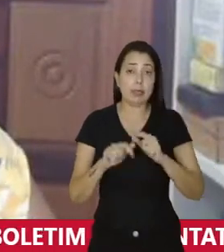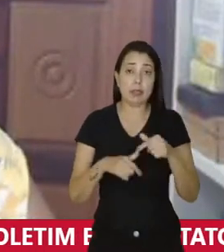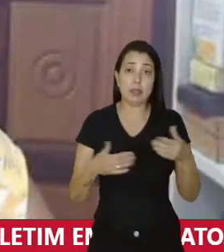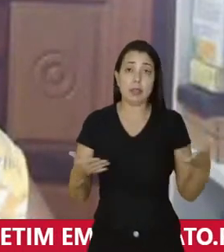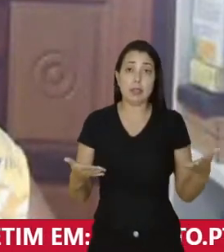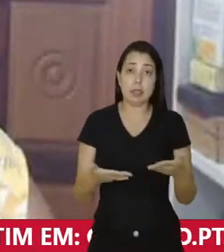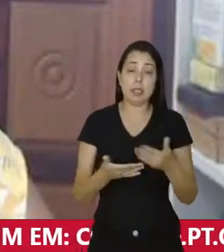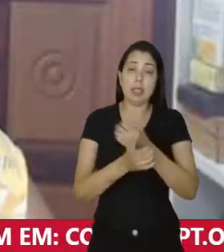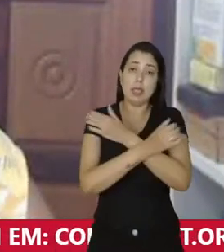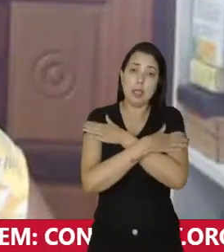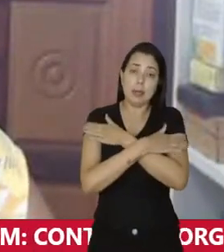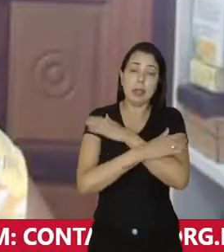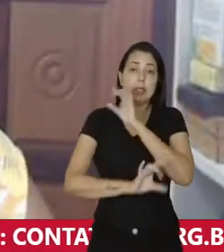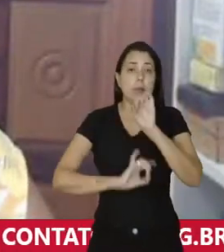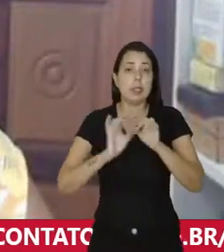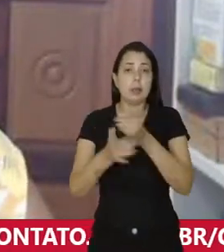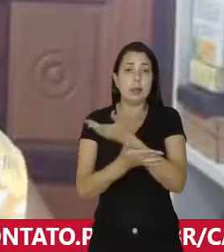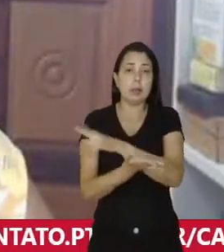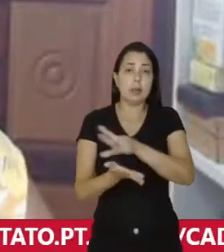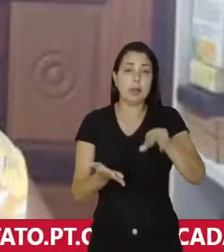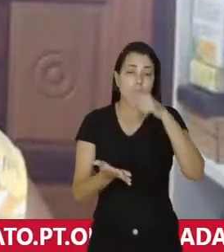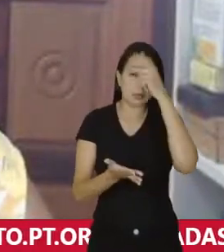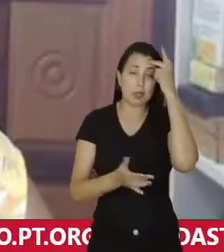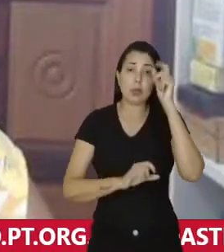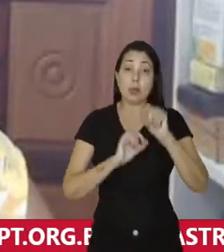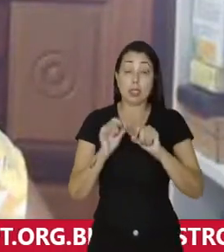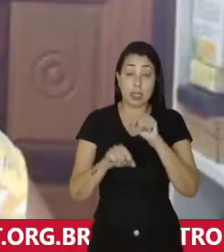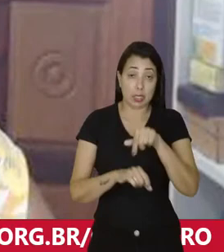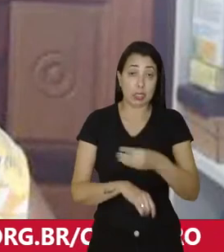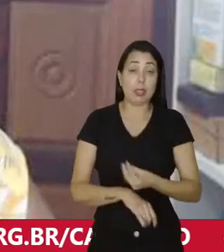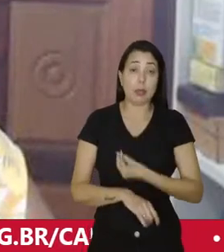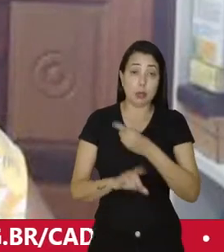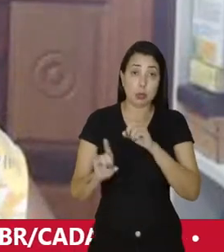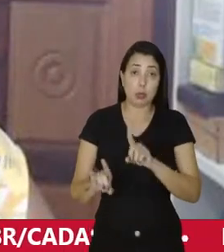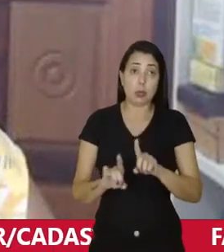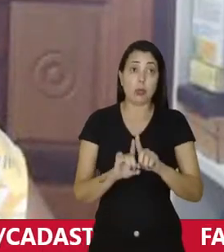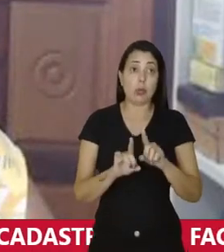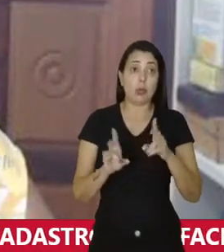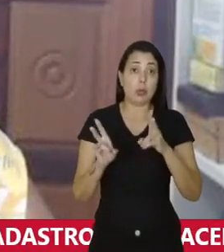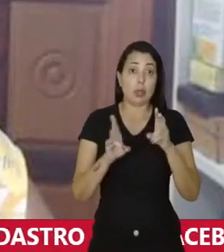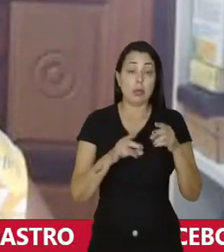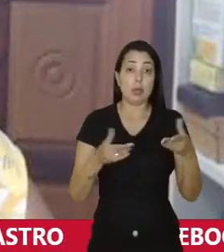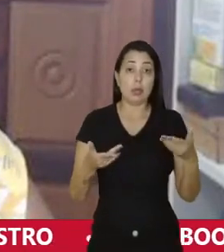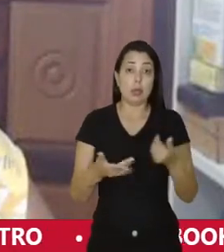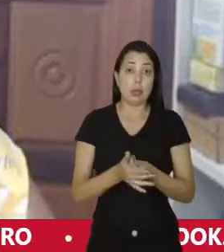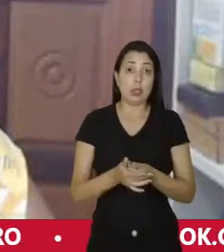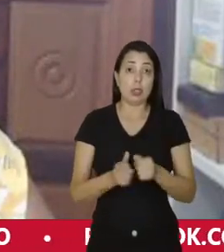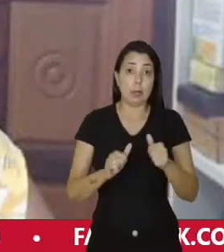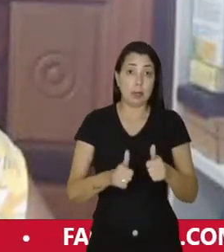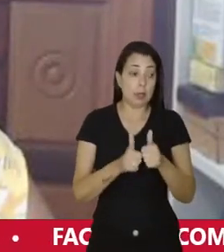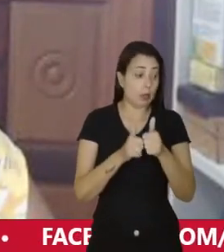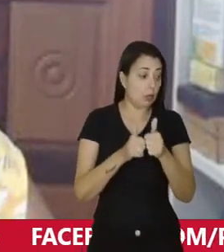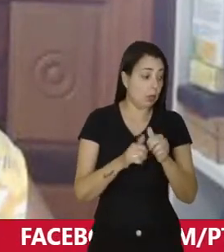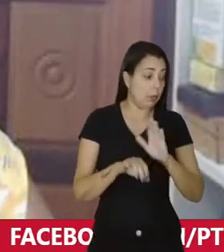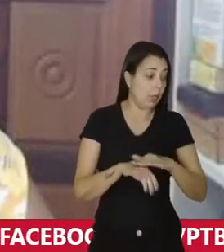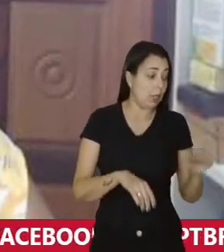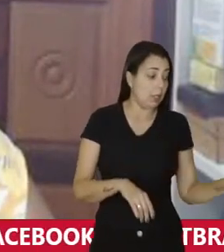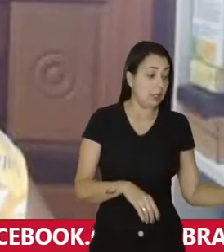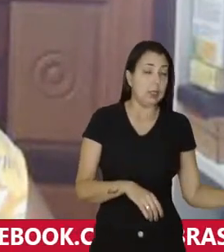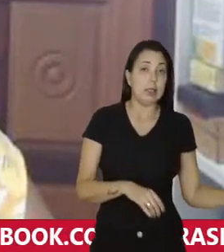abraço especial para todas as pessoas que estão aqui conosco. O tema de hoje é um tema urgente